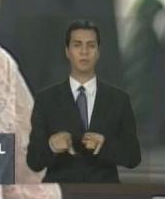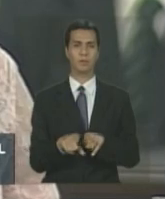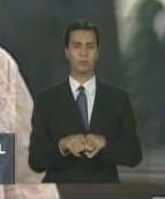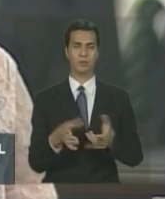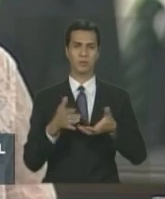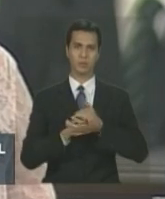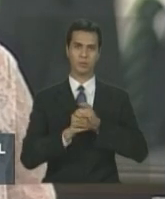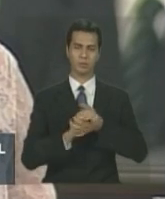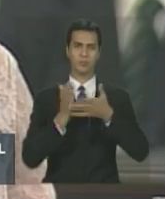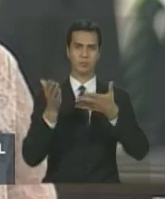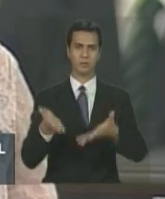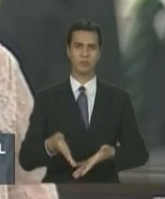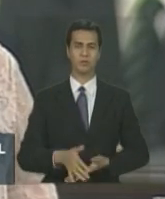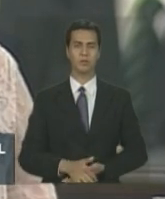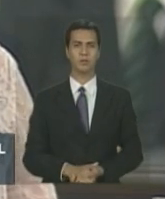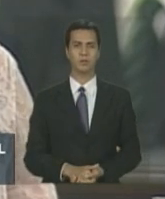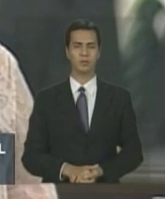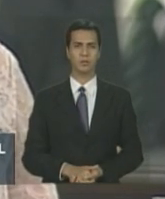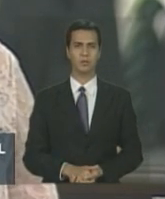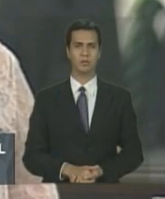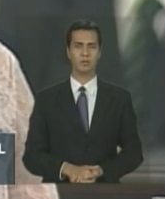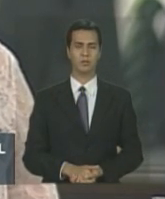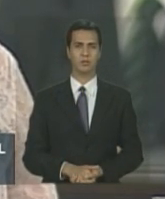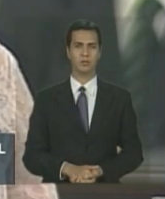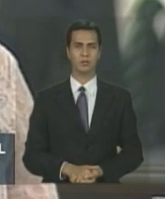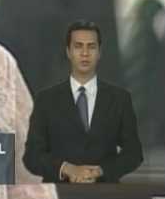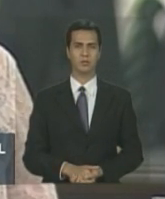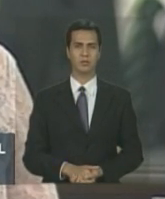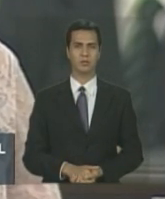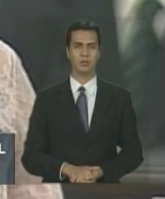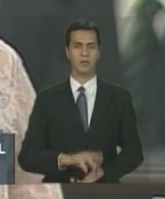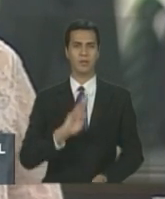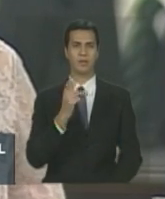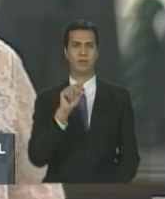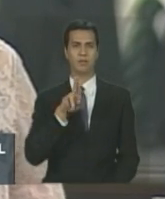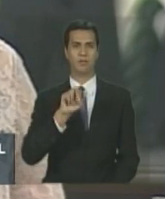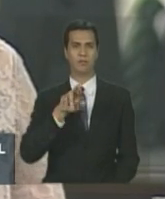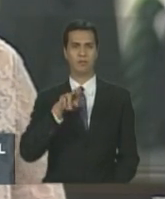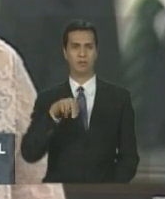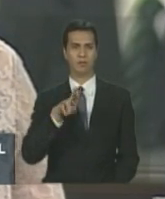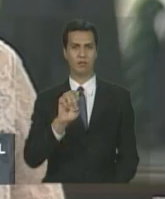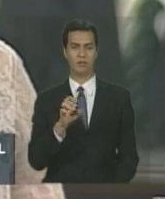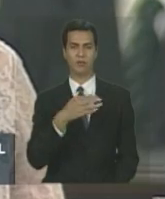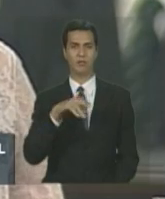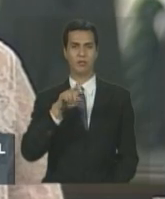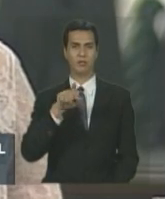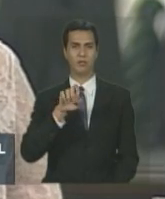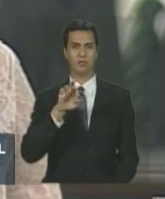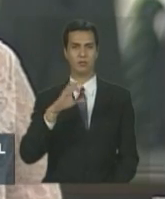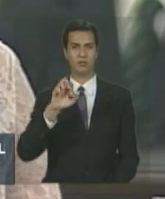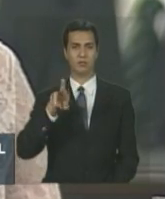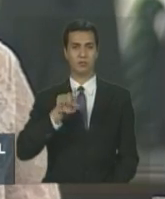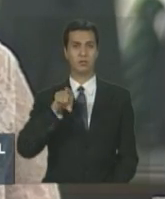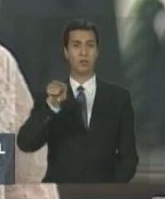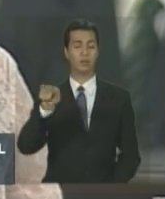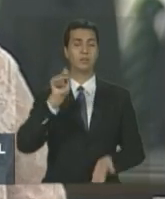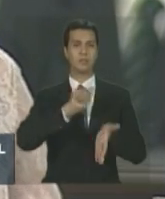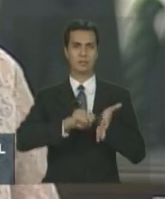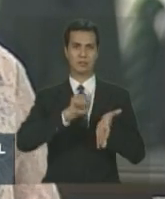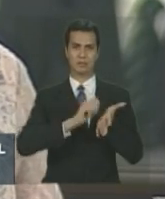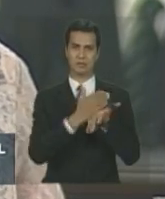Cumprimentar também o senhor Henrique Necrix, escritor e sobrevivente de campo de